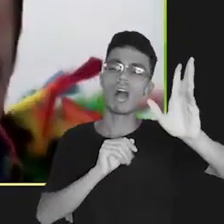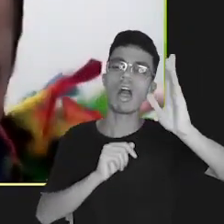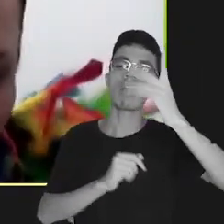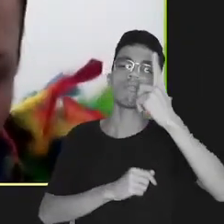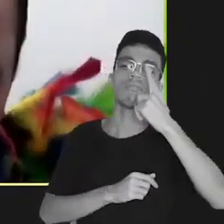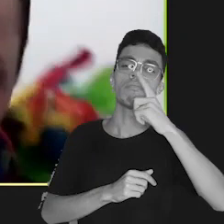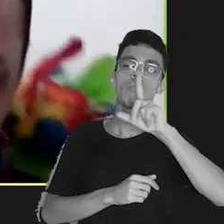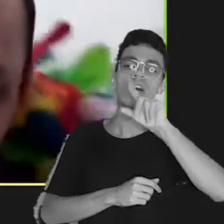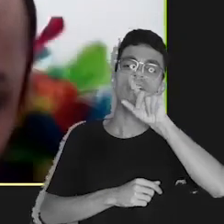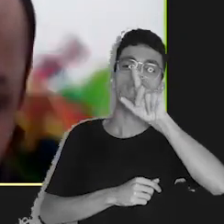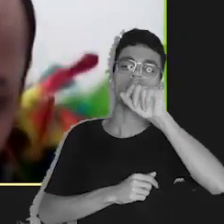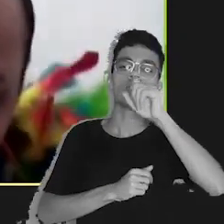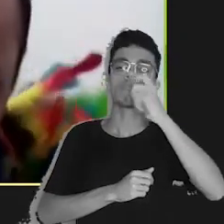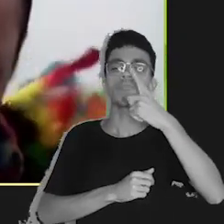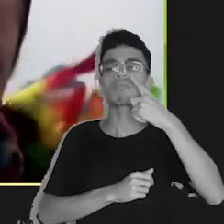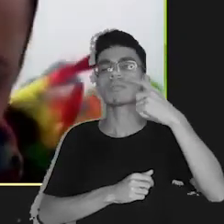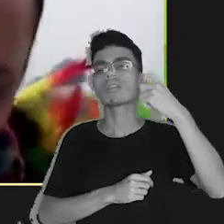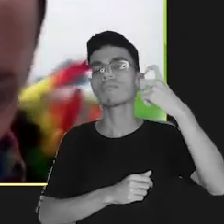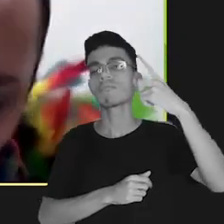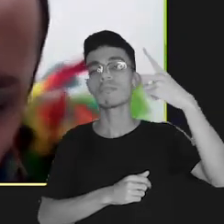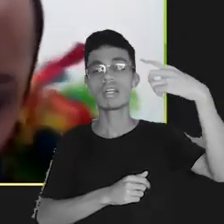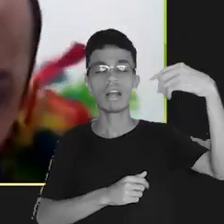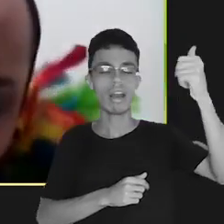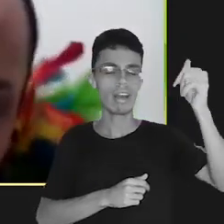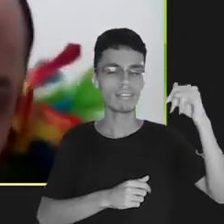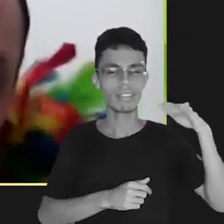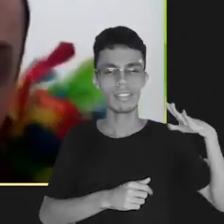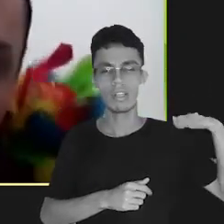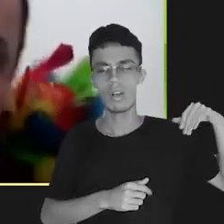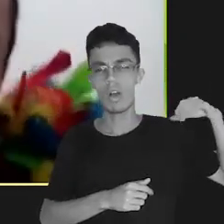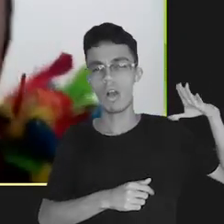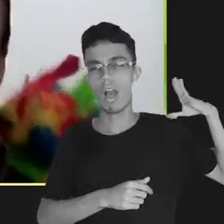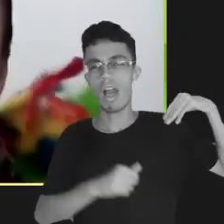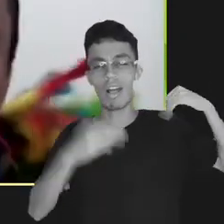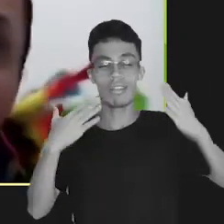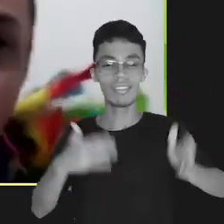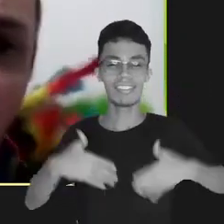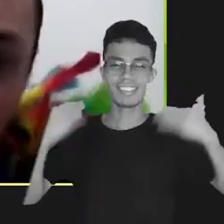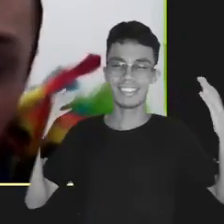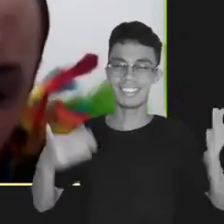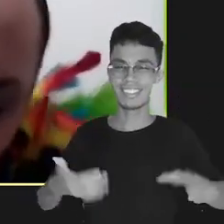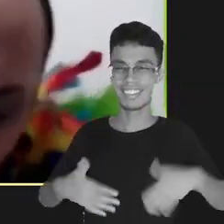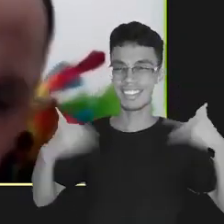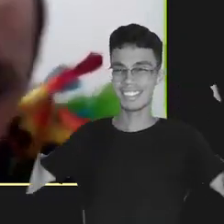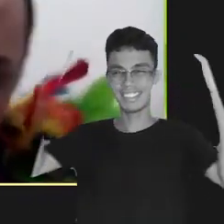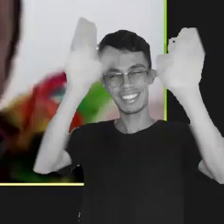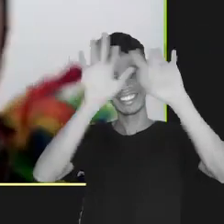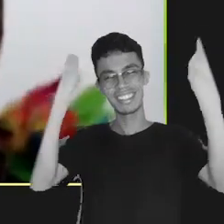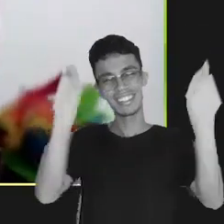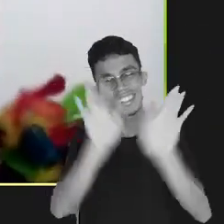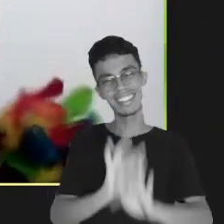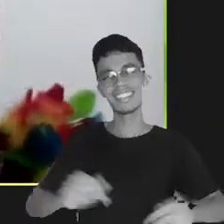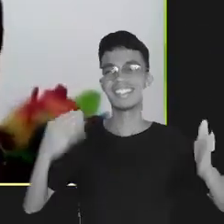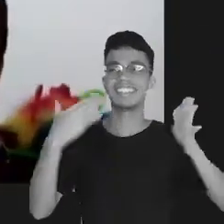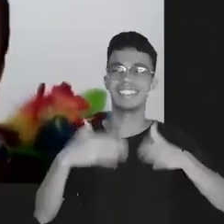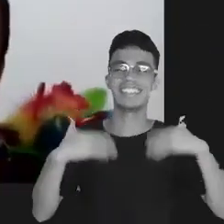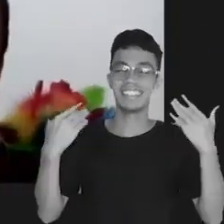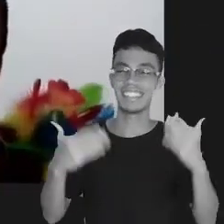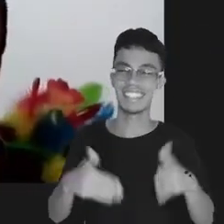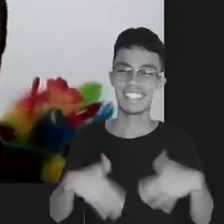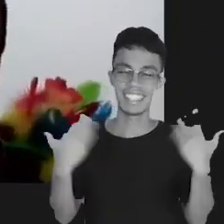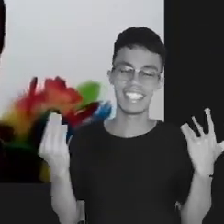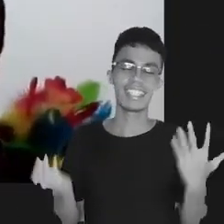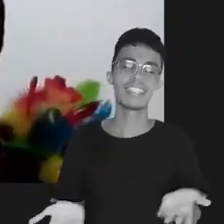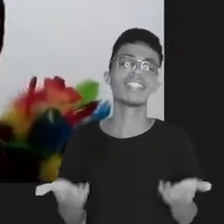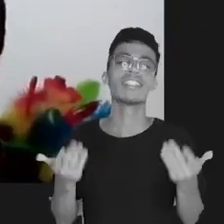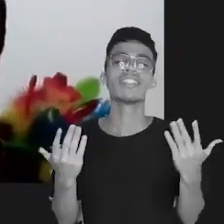canto. Um canto sobre o ombro do homem, um canto de alegria comprido, e depois mais um, mais dois.